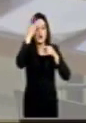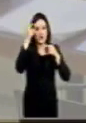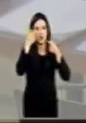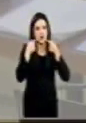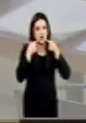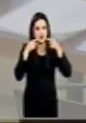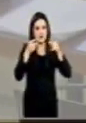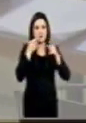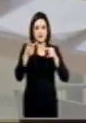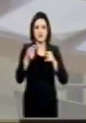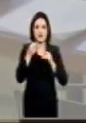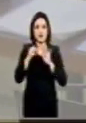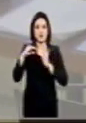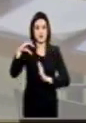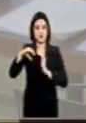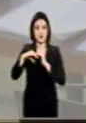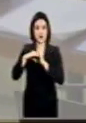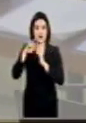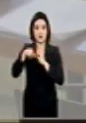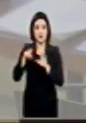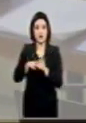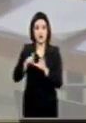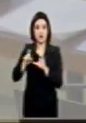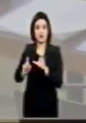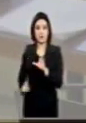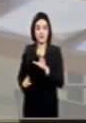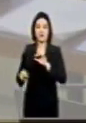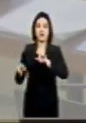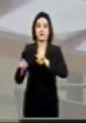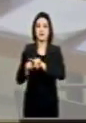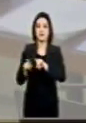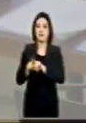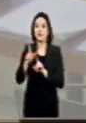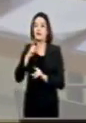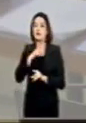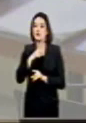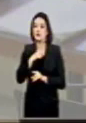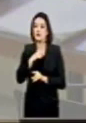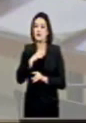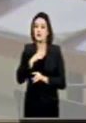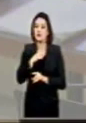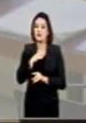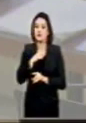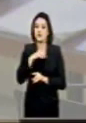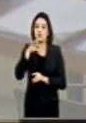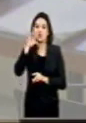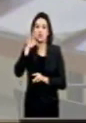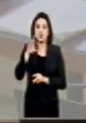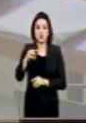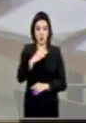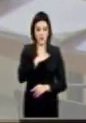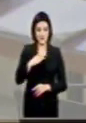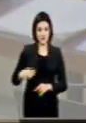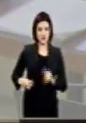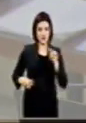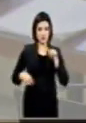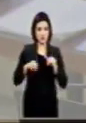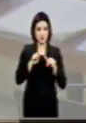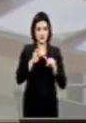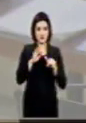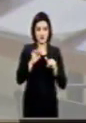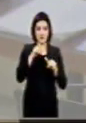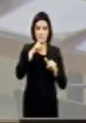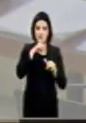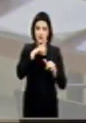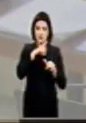Federal é órgão independente, sendo, em suas palavras, que apenas ministro desta Corte Suprema tem legitimidade